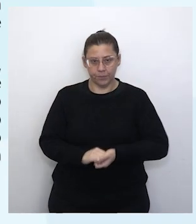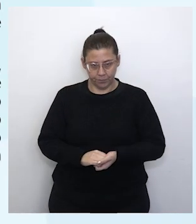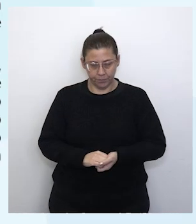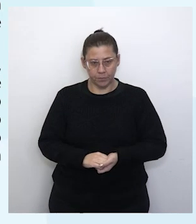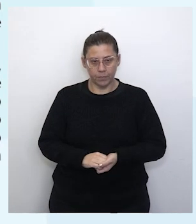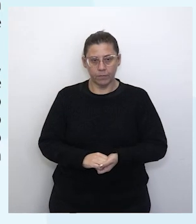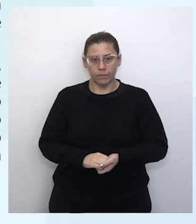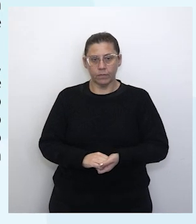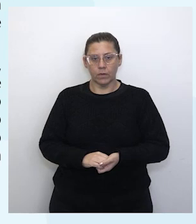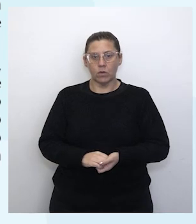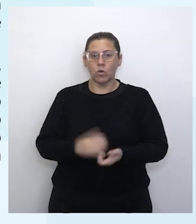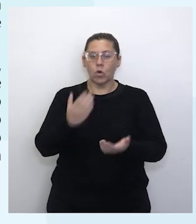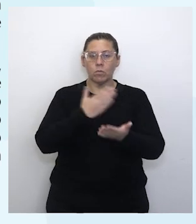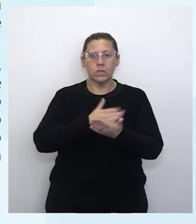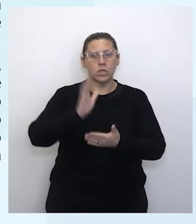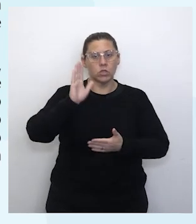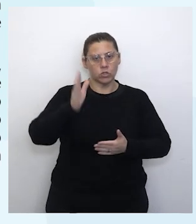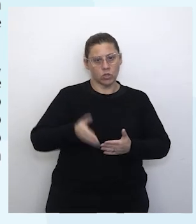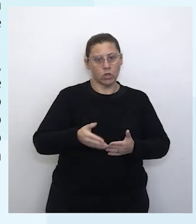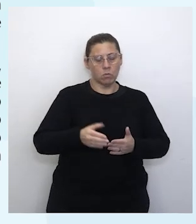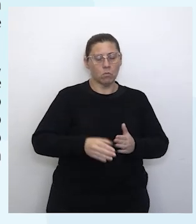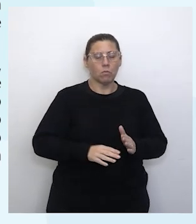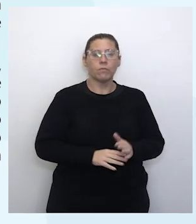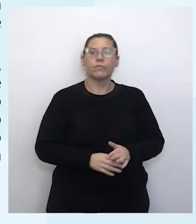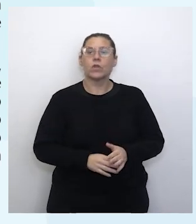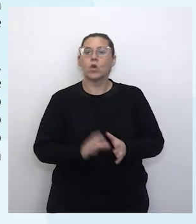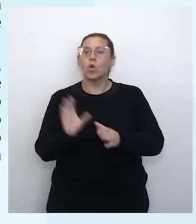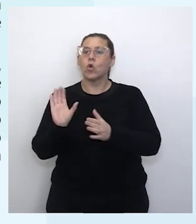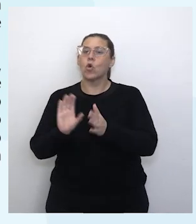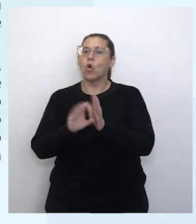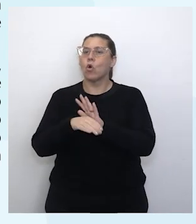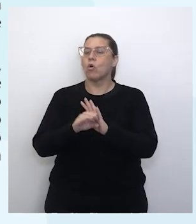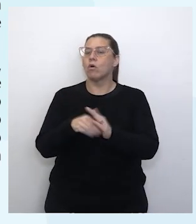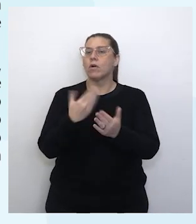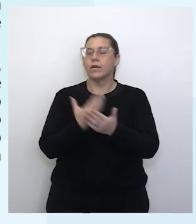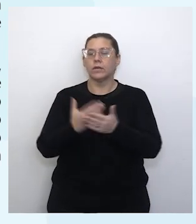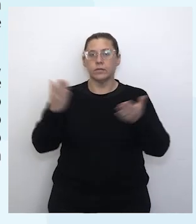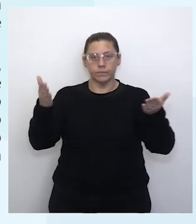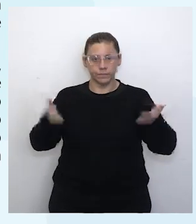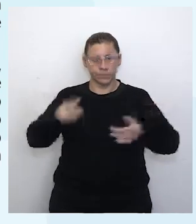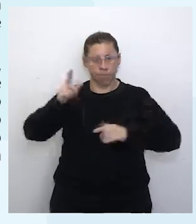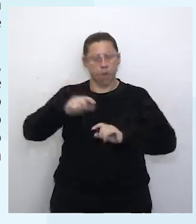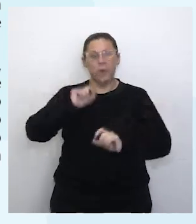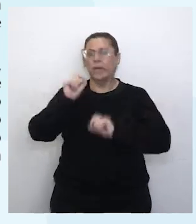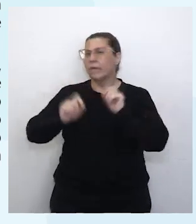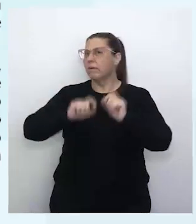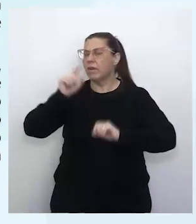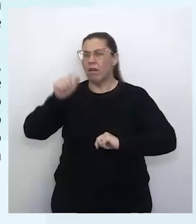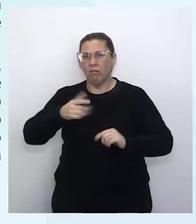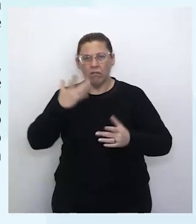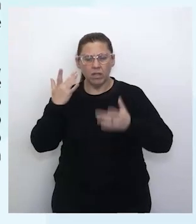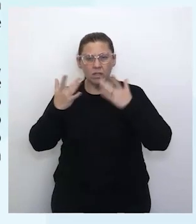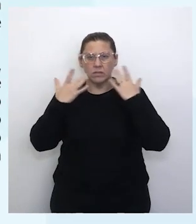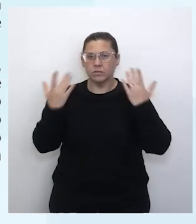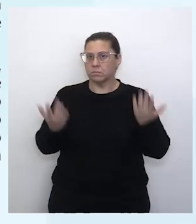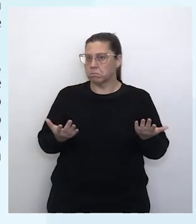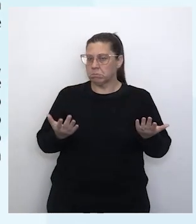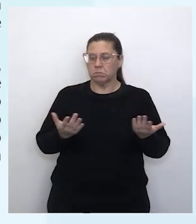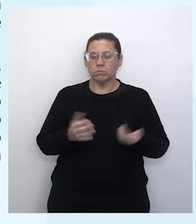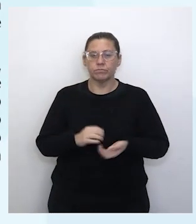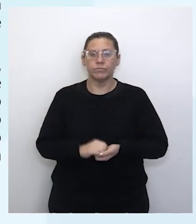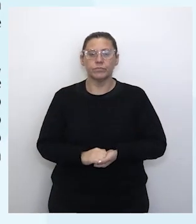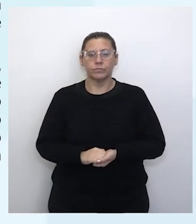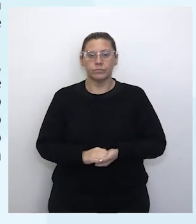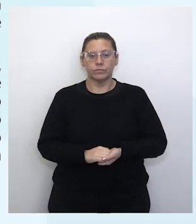vai começar já com o primeiro conceito da aula de hoje, o nosso conceito de o que é teatro, Afinal de contas, o que é